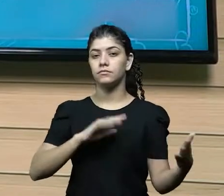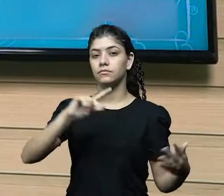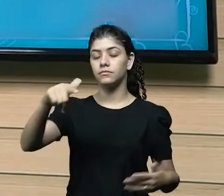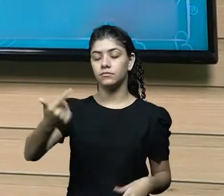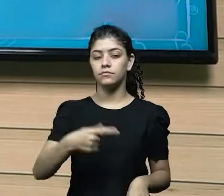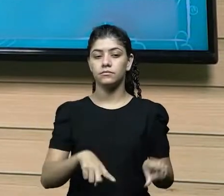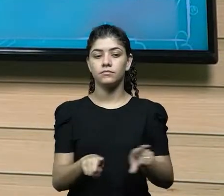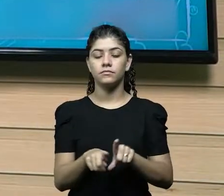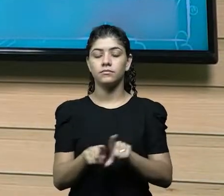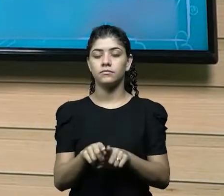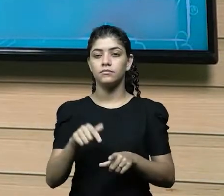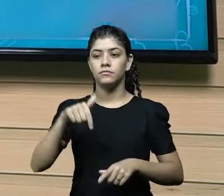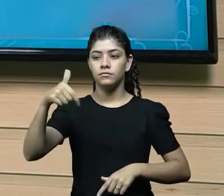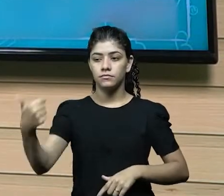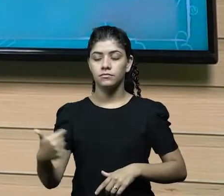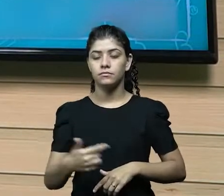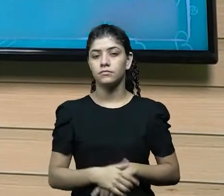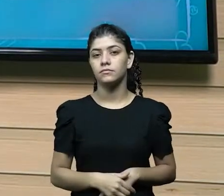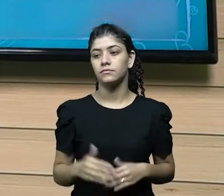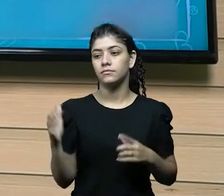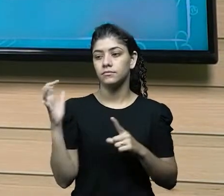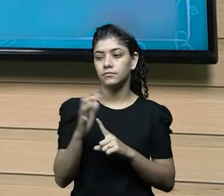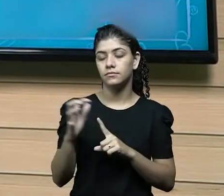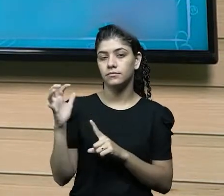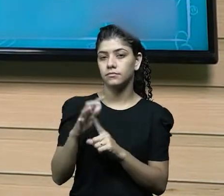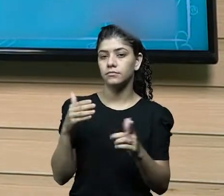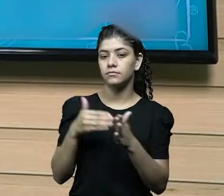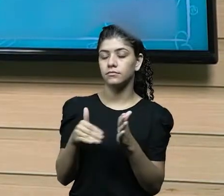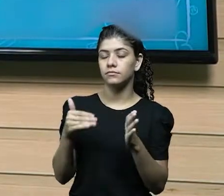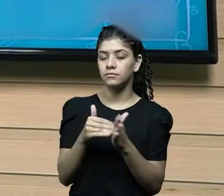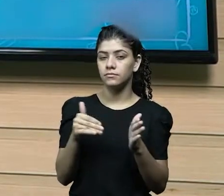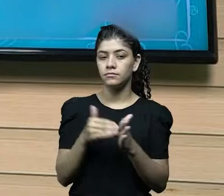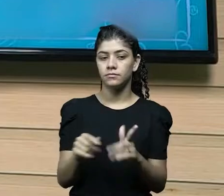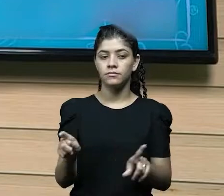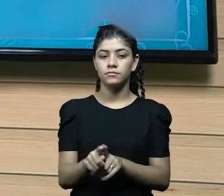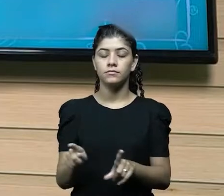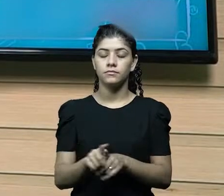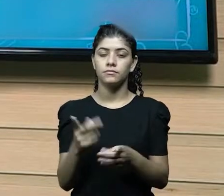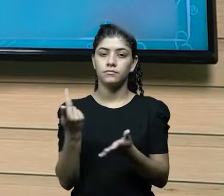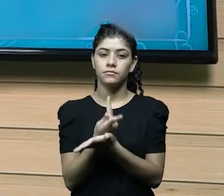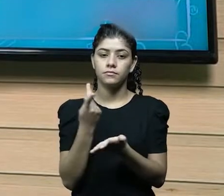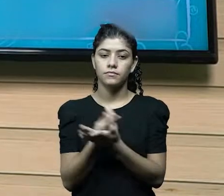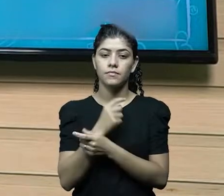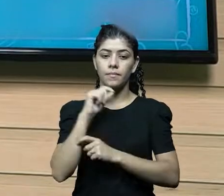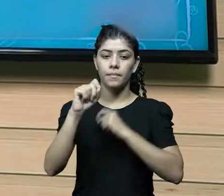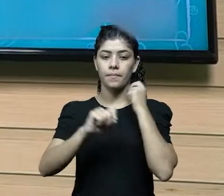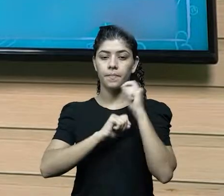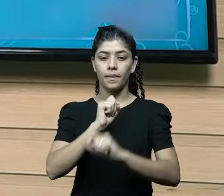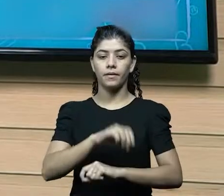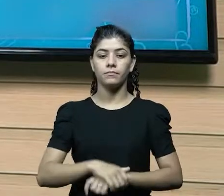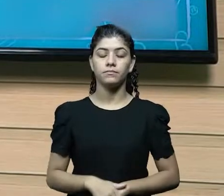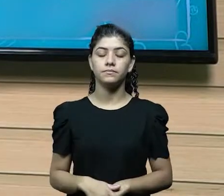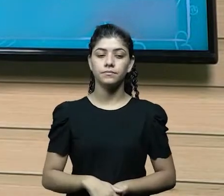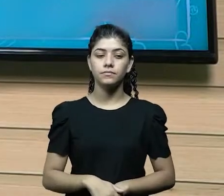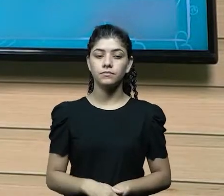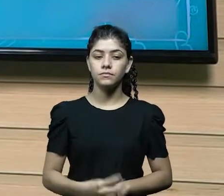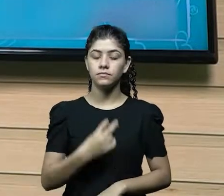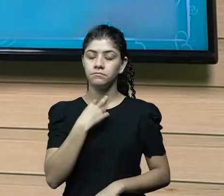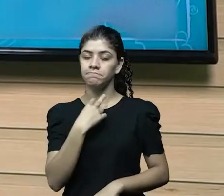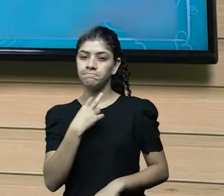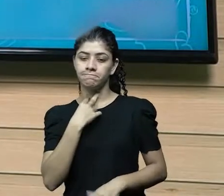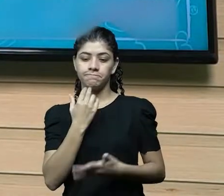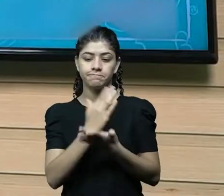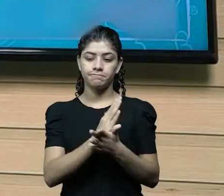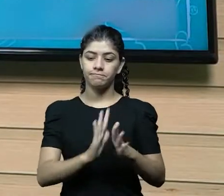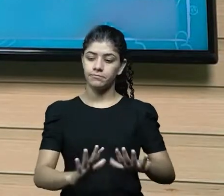outro elemento externo que interfira na medida, e os erros que são aqueles que não se